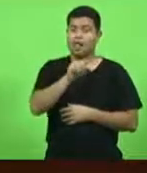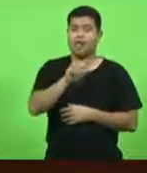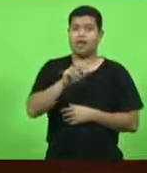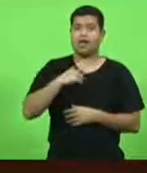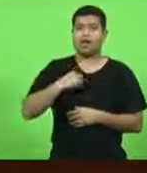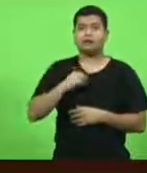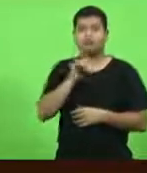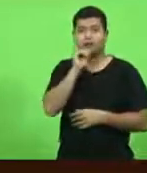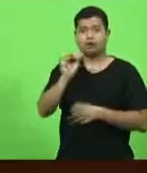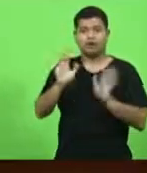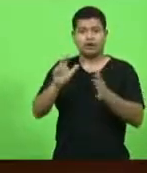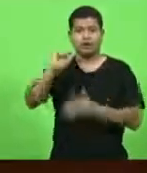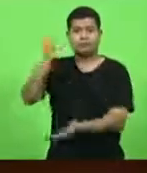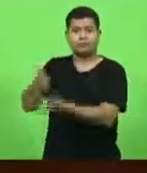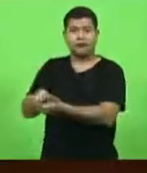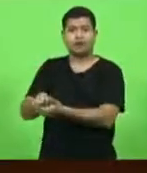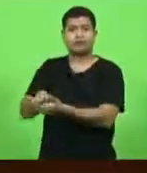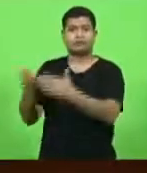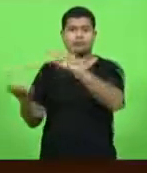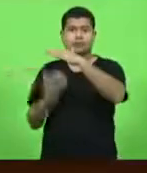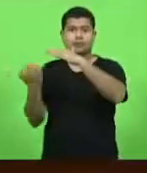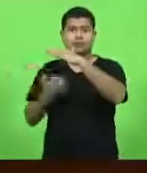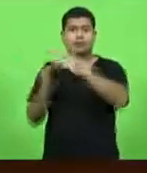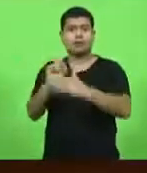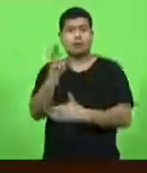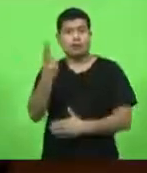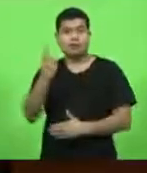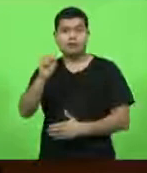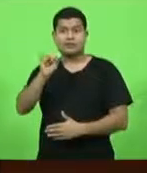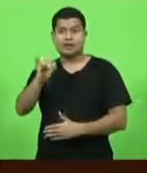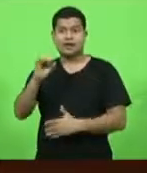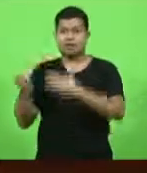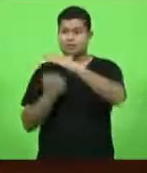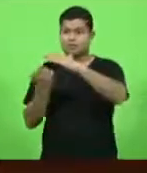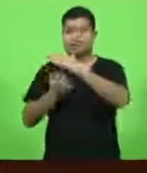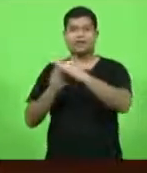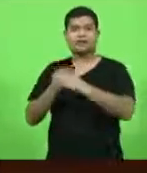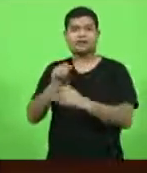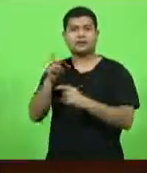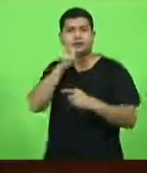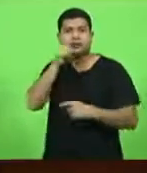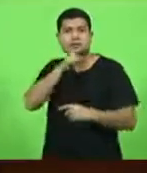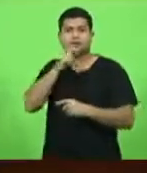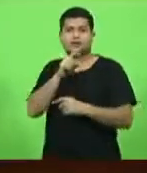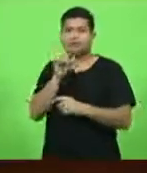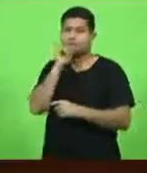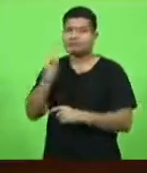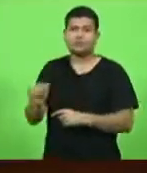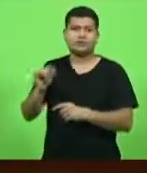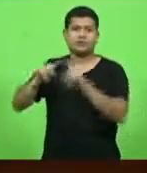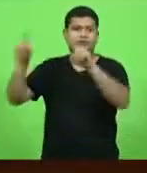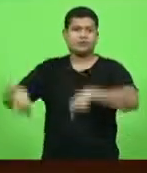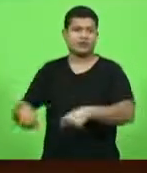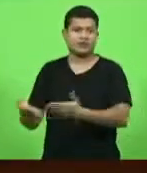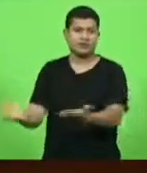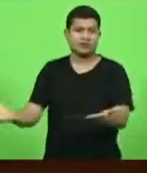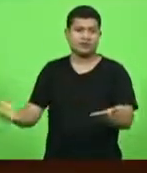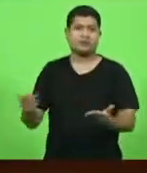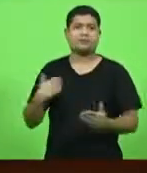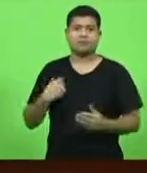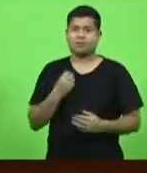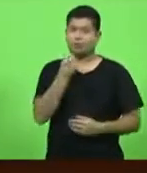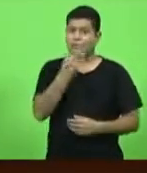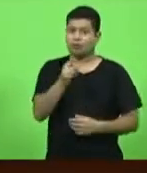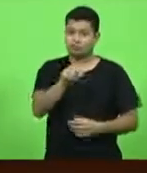é o z que tá mentindo para os funcionários então muito bom essa sua colocação e vamos esperar para que a comissão de saúde